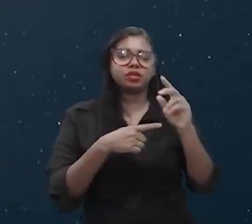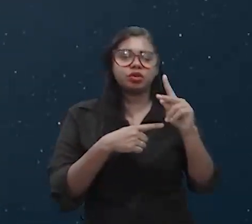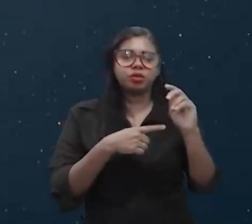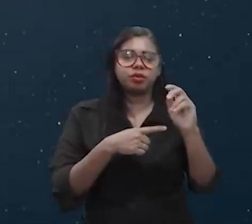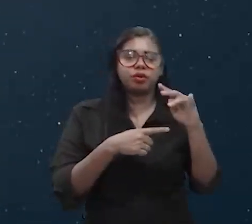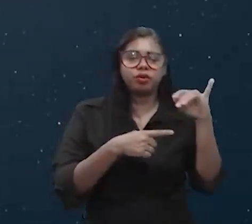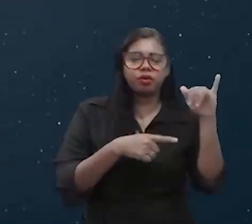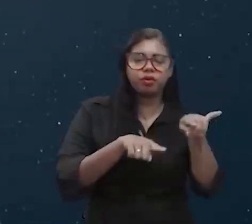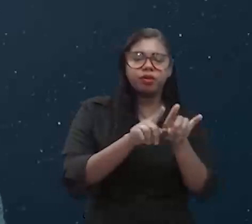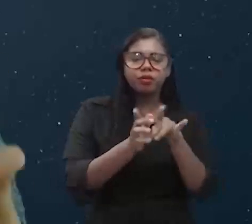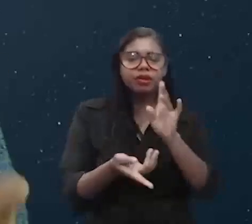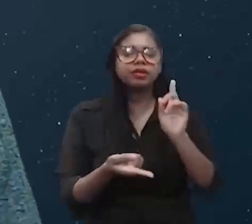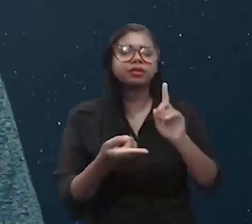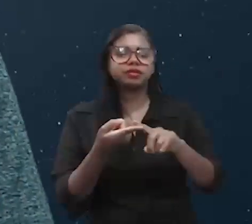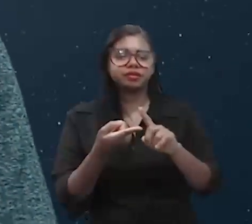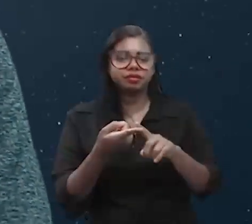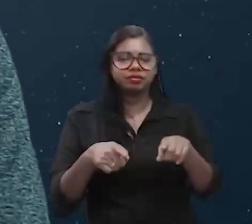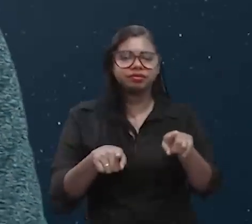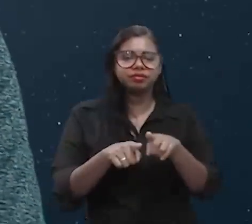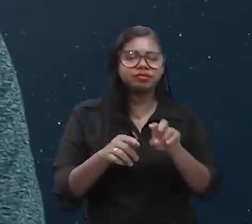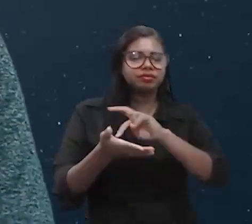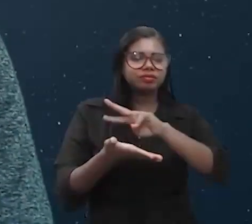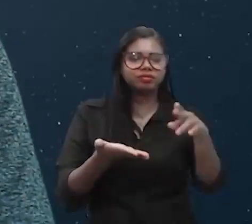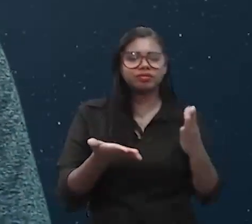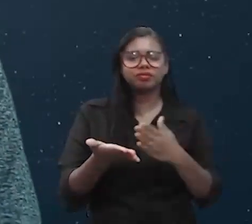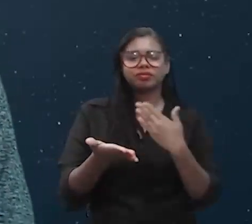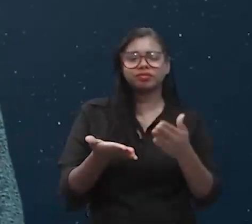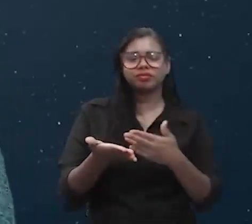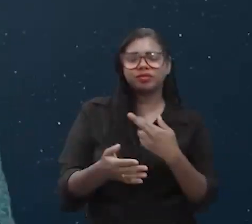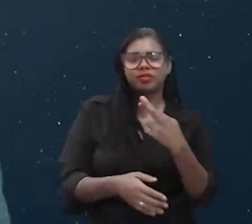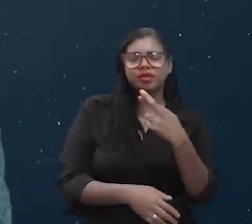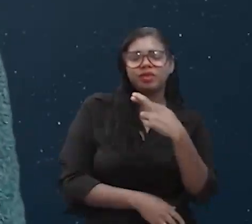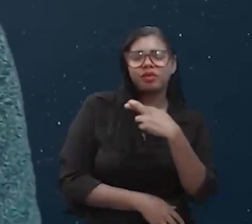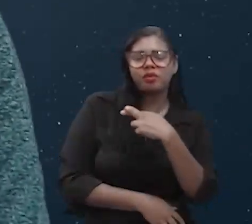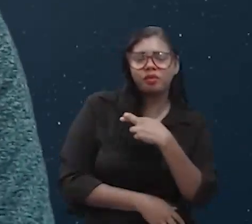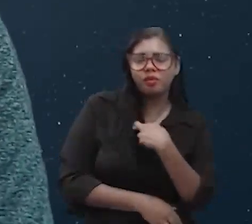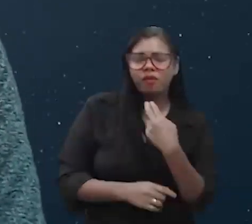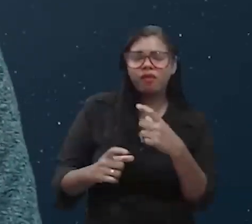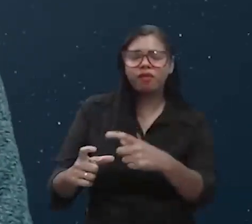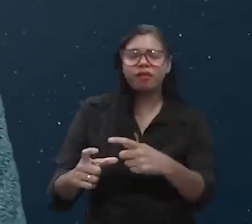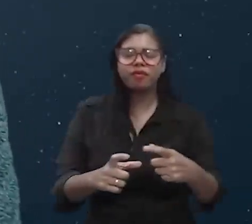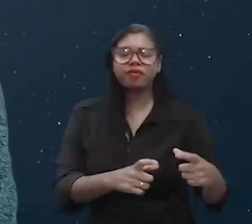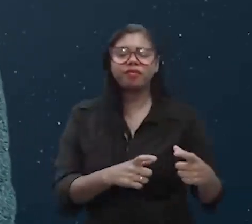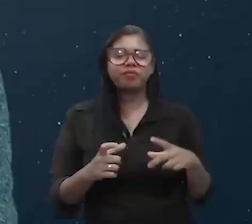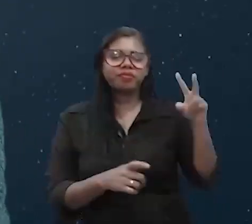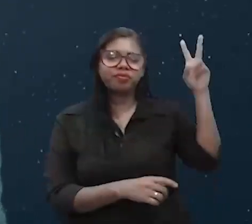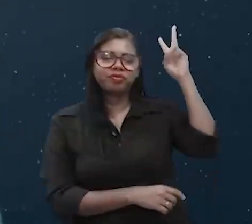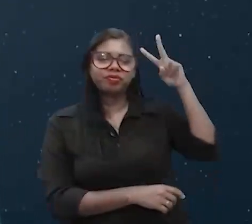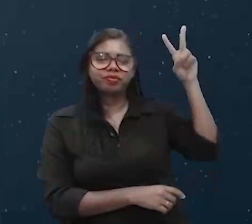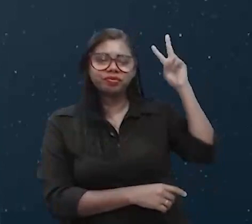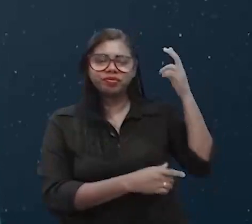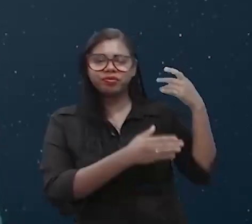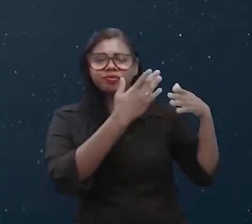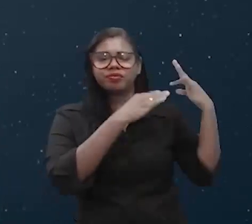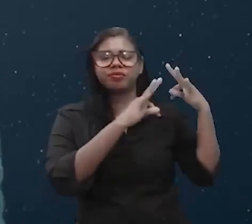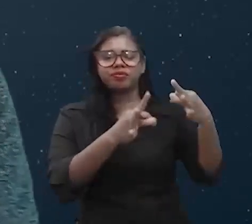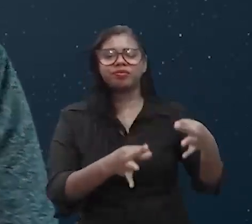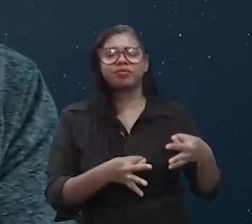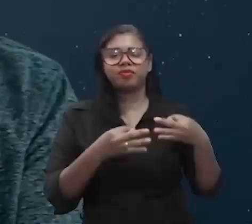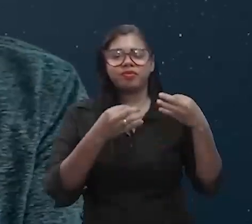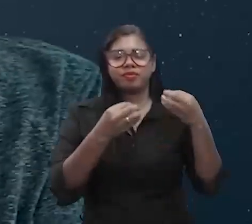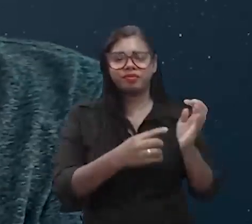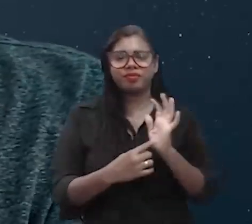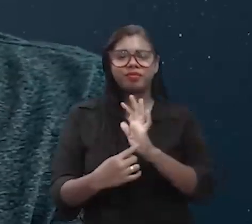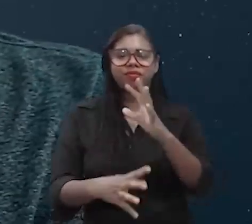exemplo, os romances regionalistas, históricos, sobretudo, do Zé de Alencar.